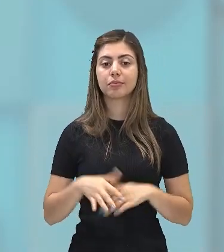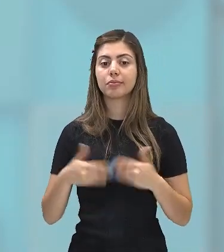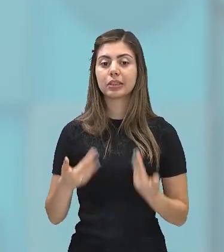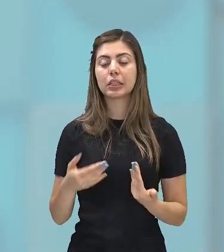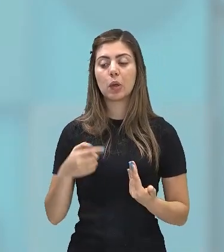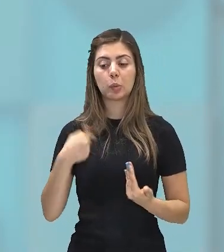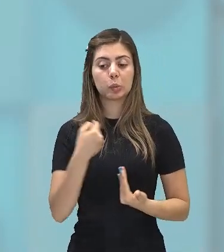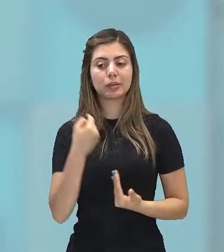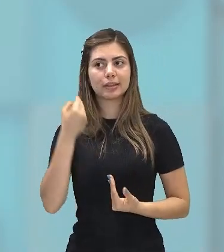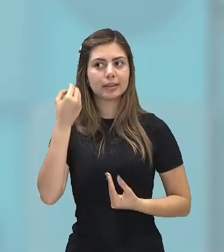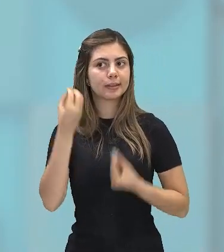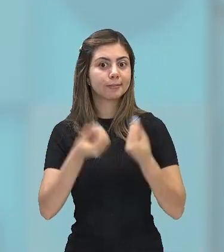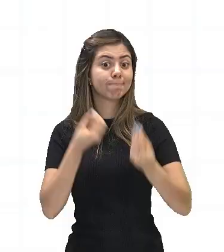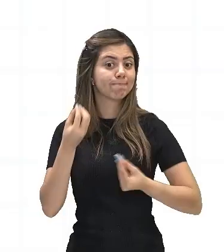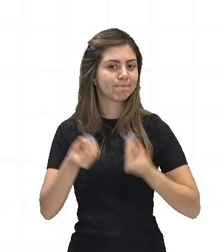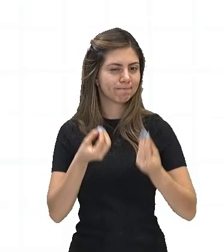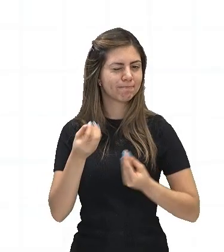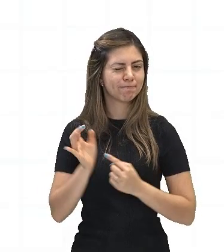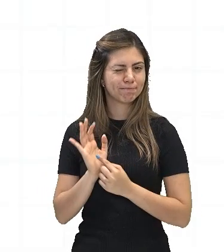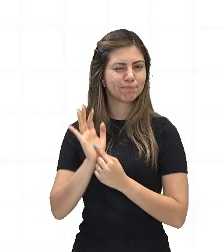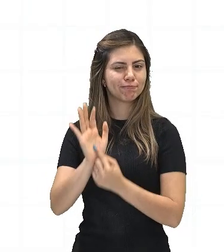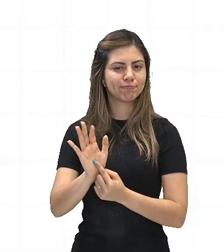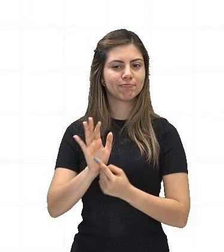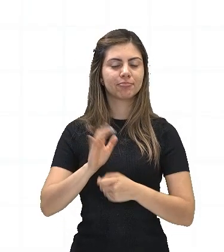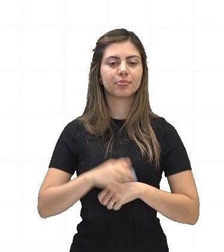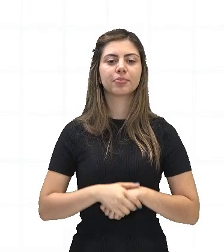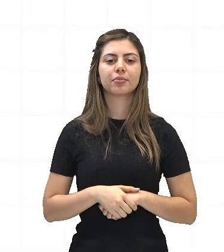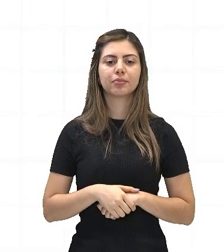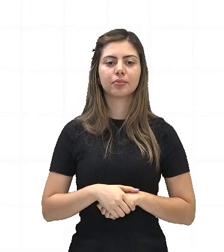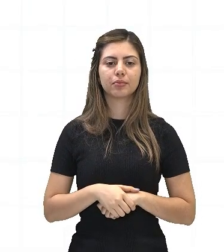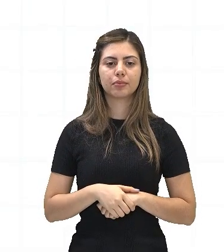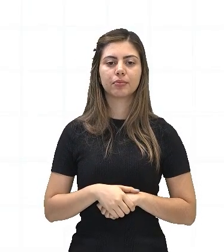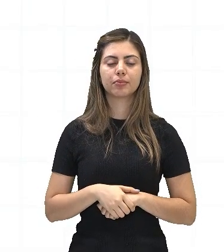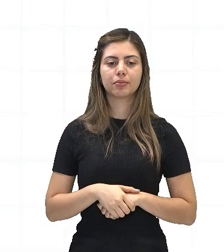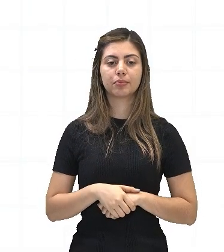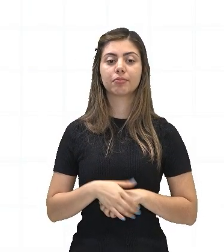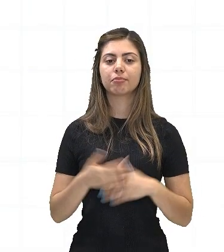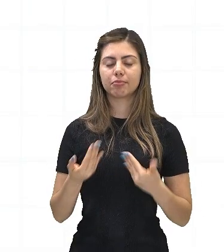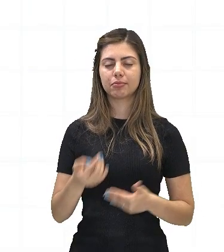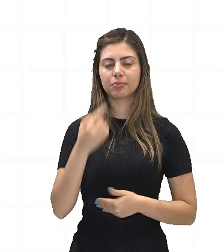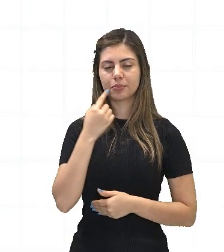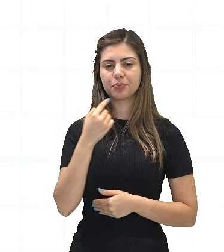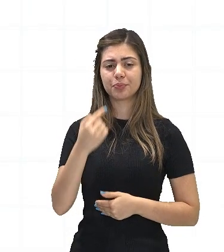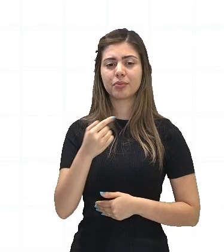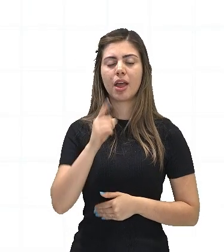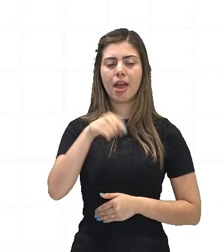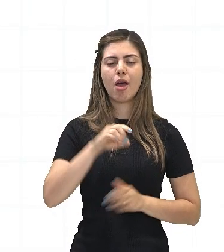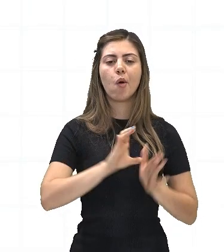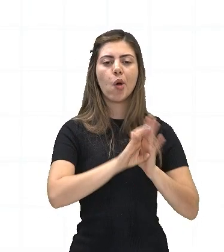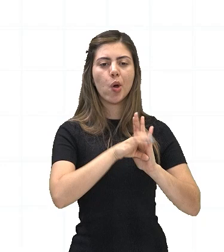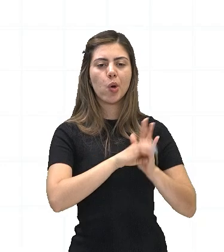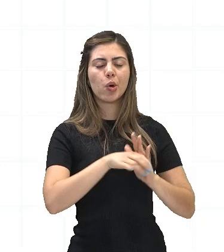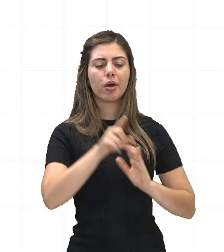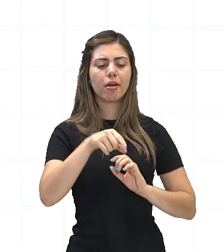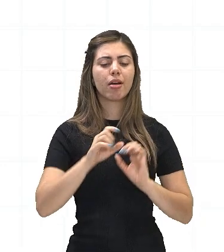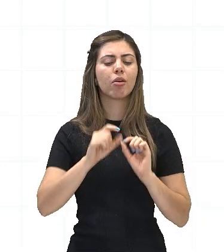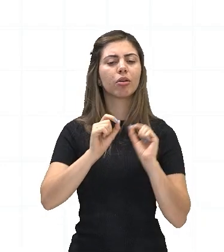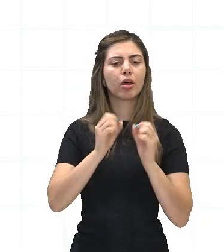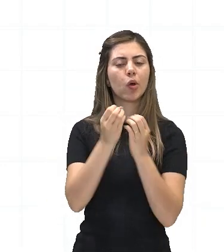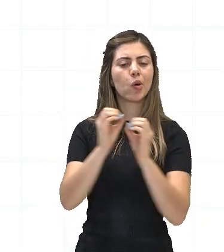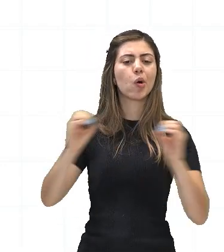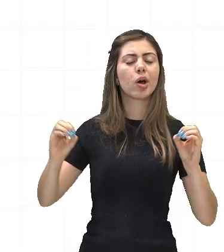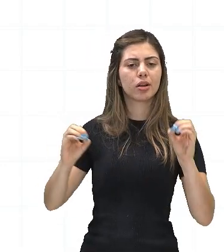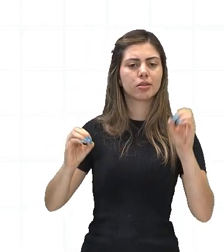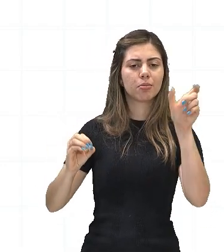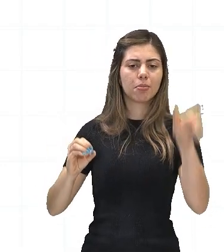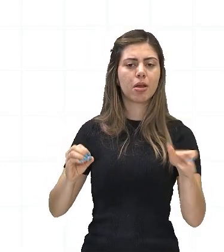gente vai proceder? Coloca no ar aí o nosso conceito de sujeito inexistente ou oração sem sujeito. Ela ocorre em